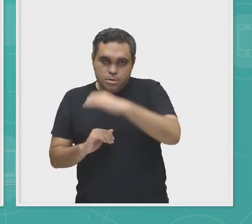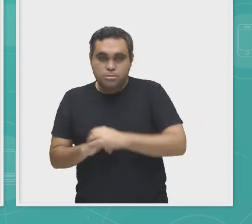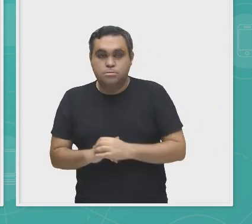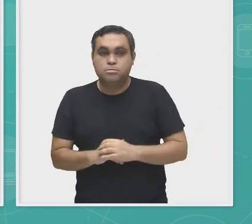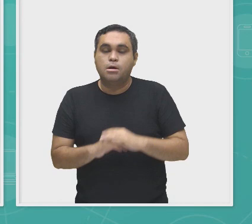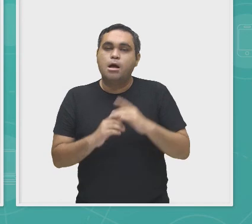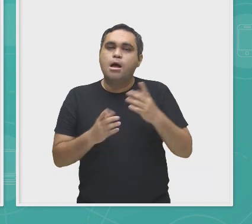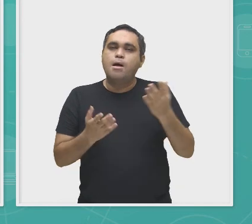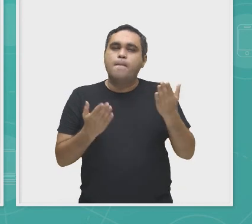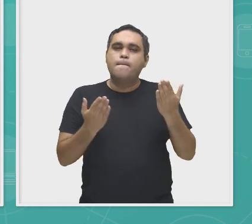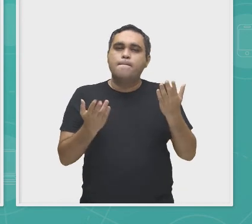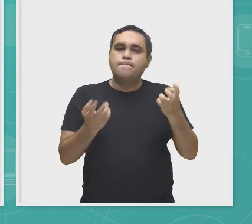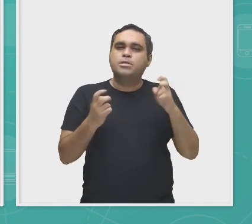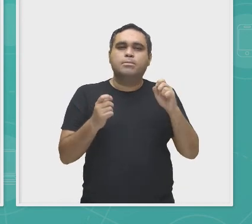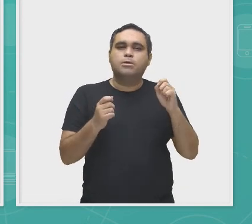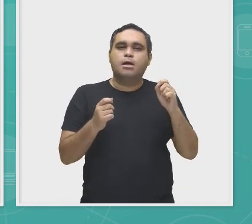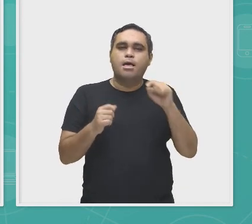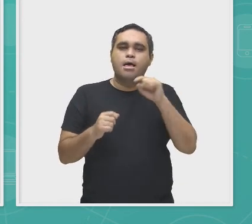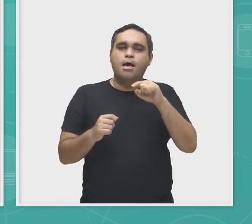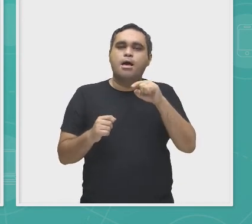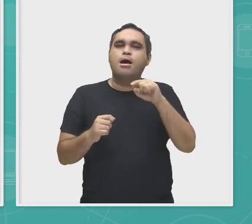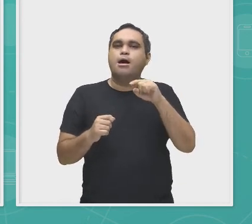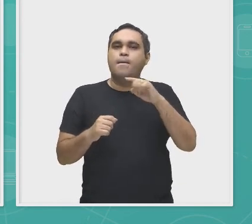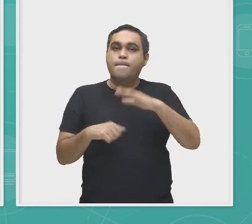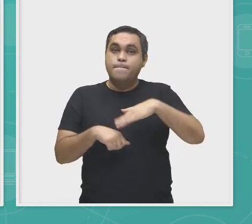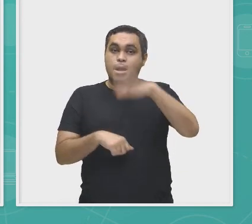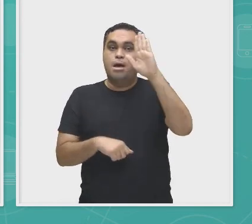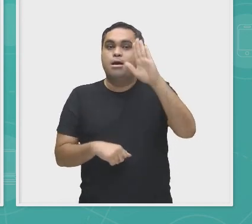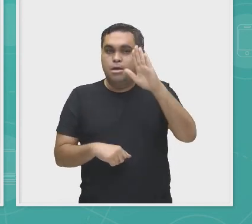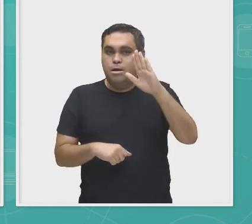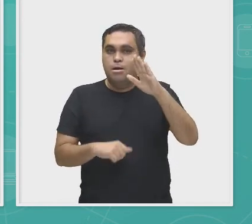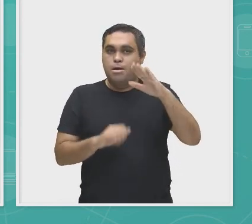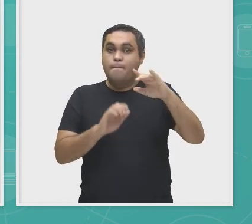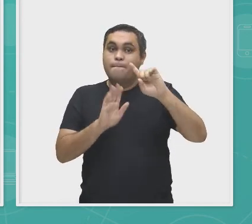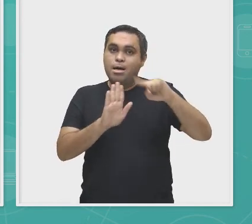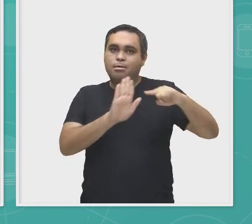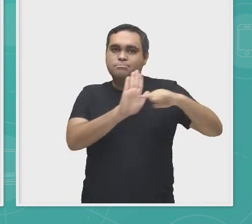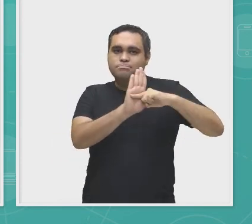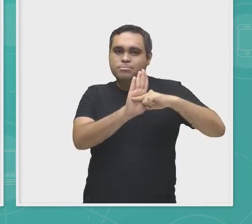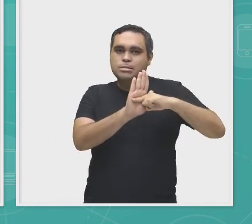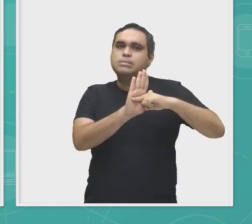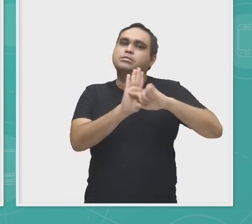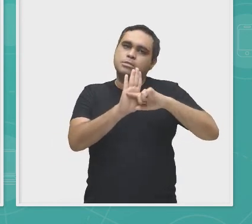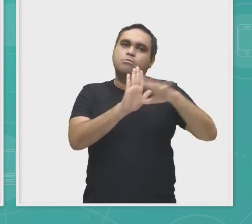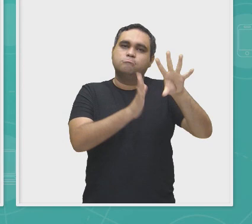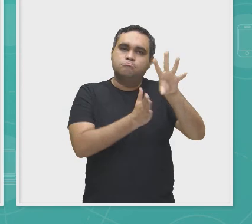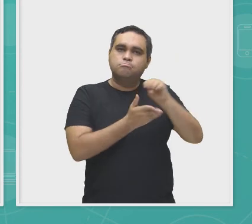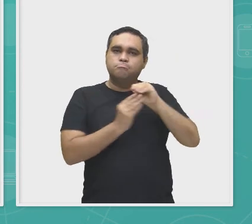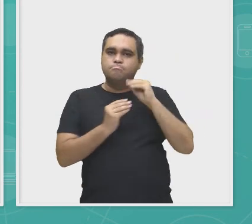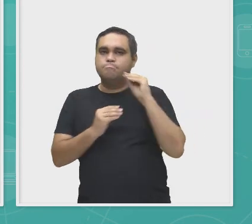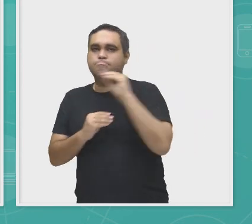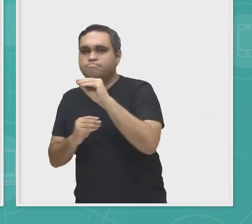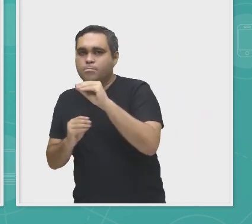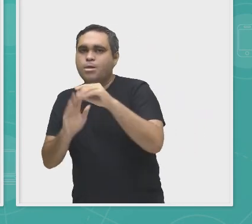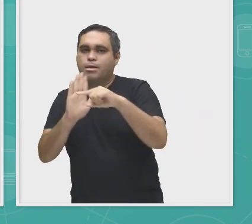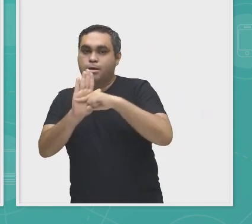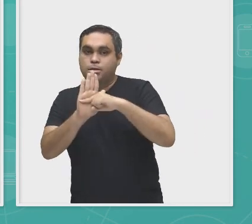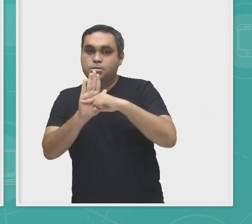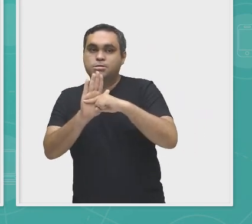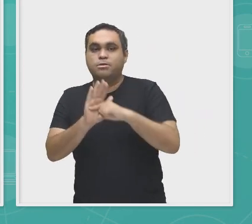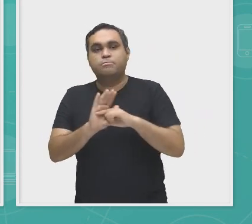maior número em módulo é negativo. Logo, a resposta também será negativa. Subtraindo-se